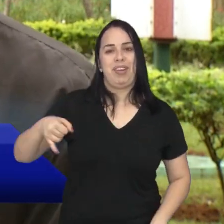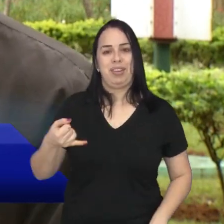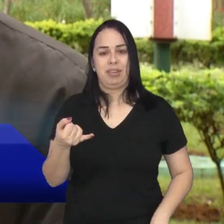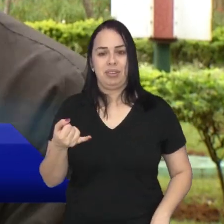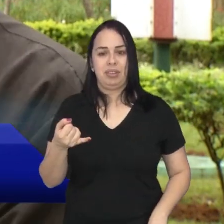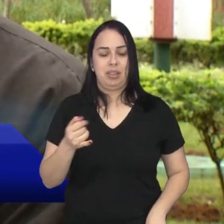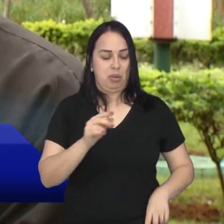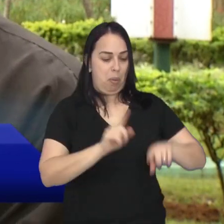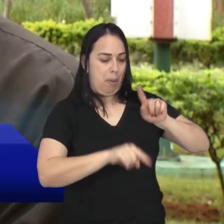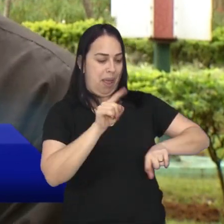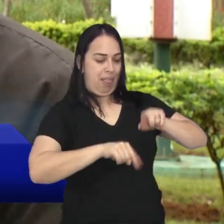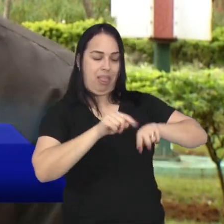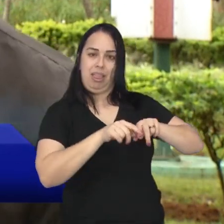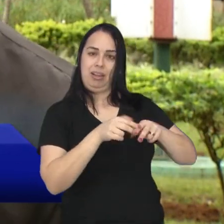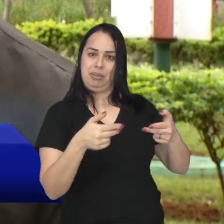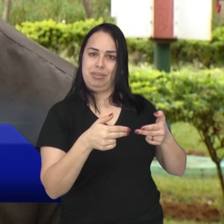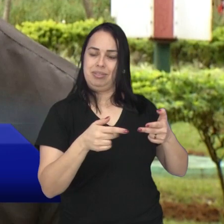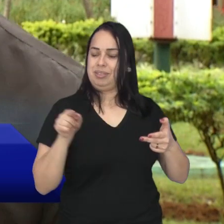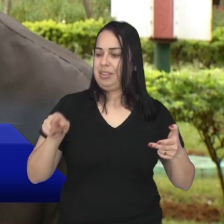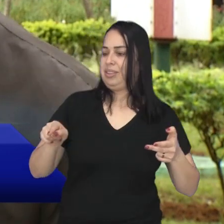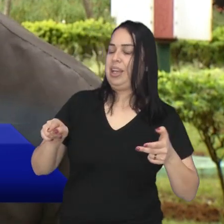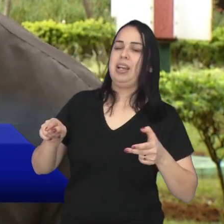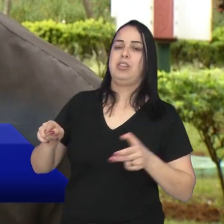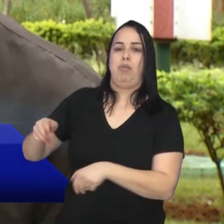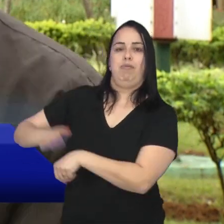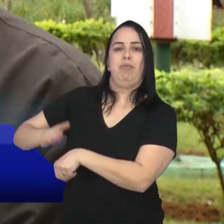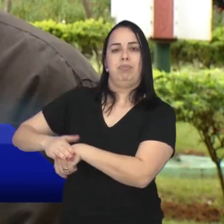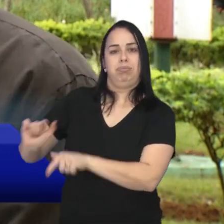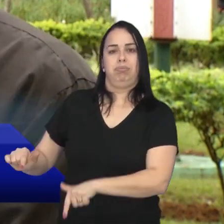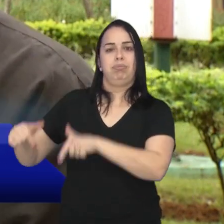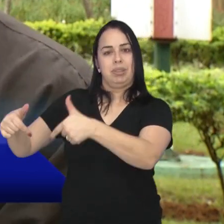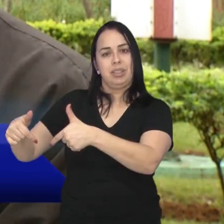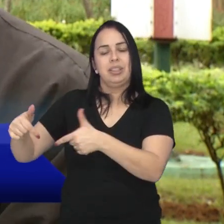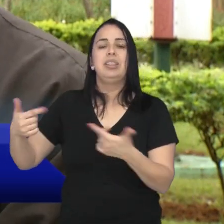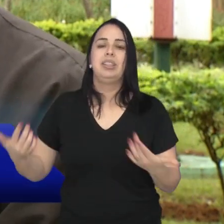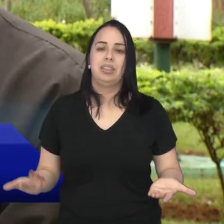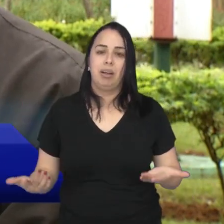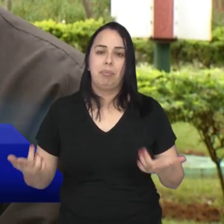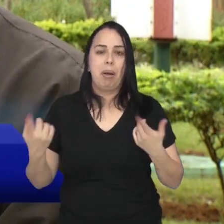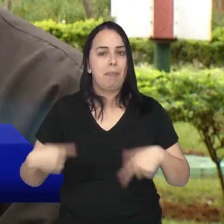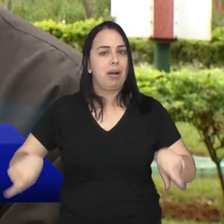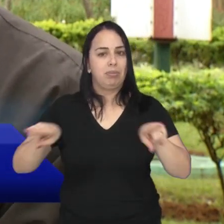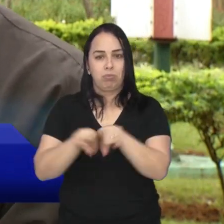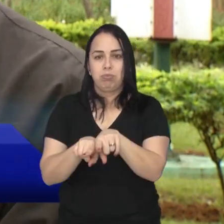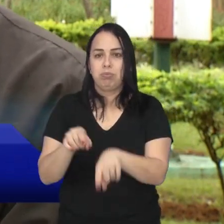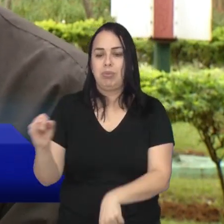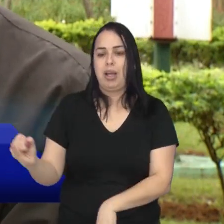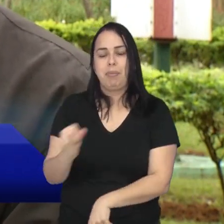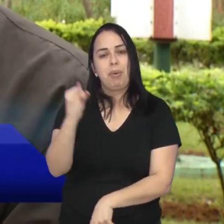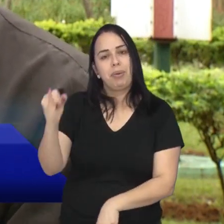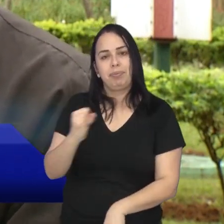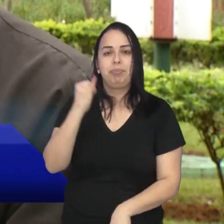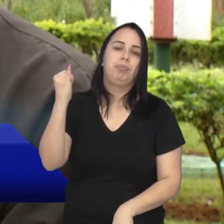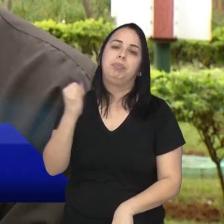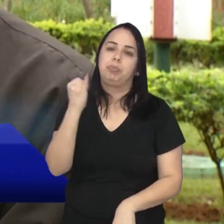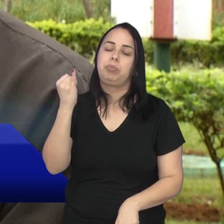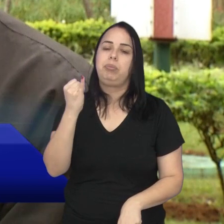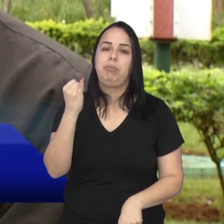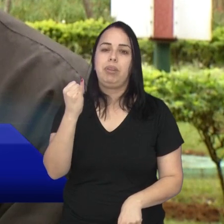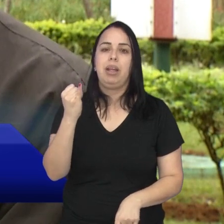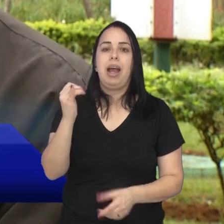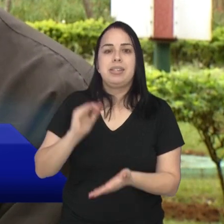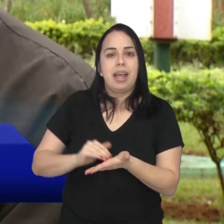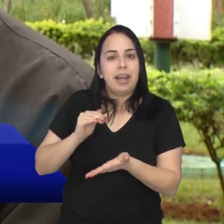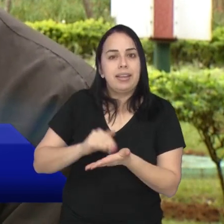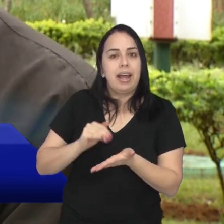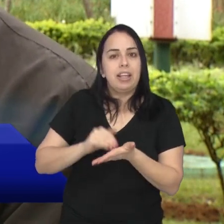aproveitar, unir útil ao agradável, né, com o nosso material e equipamentos e a mão de obra do DCTA. Então, é uma parceria muito importante,